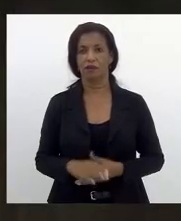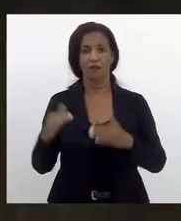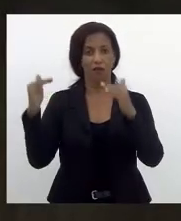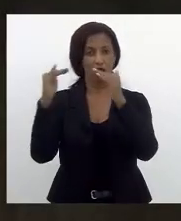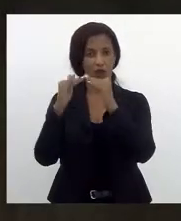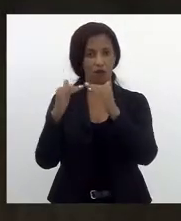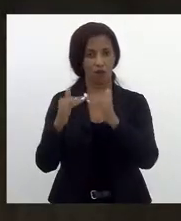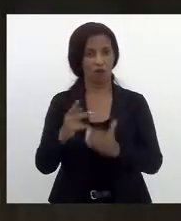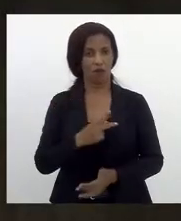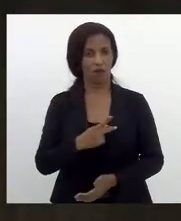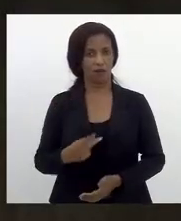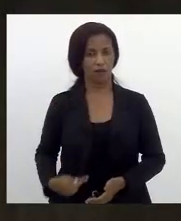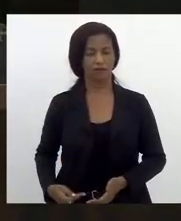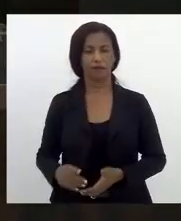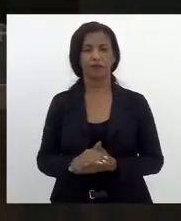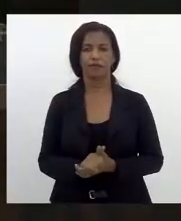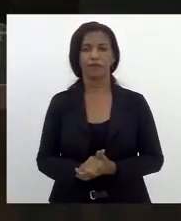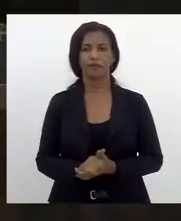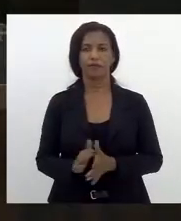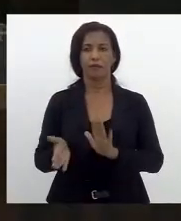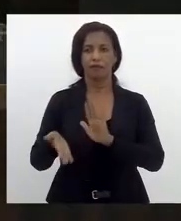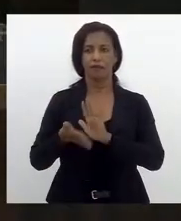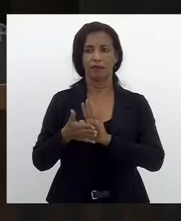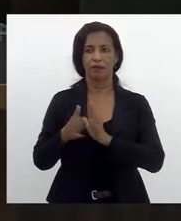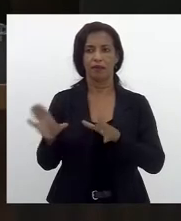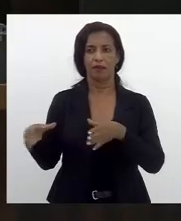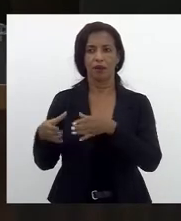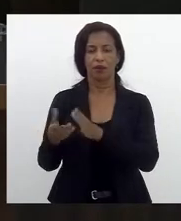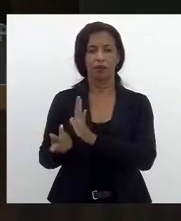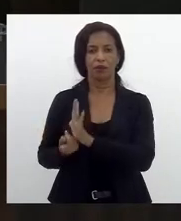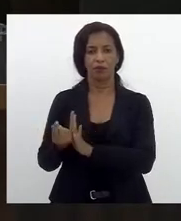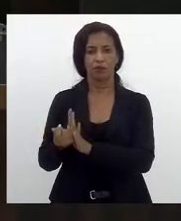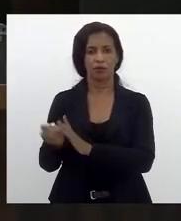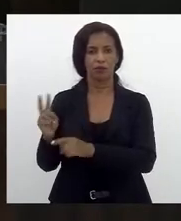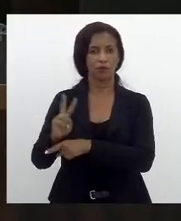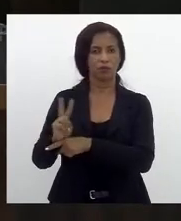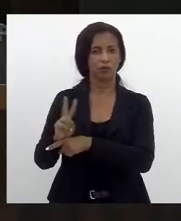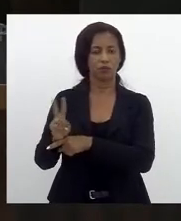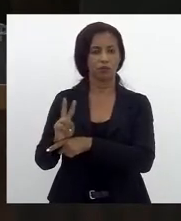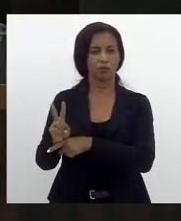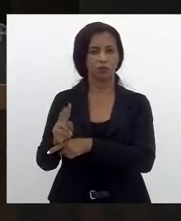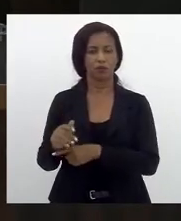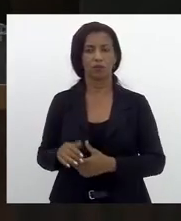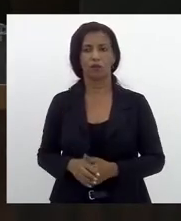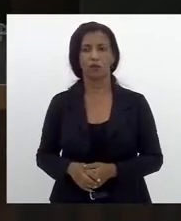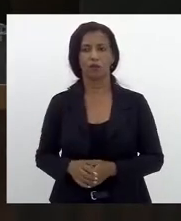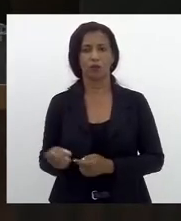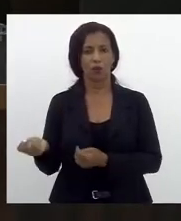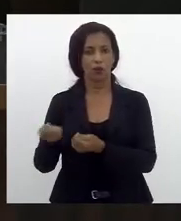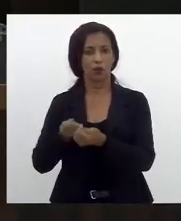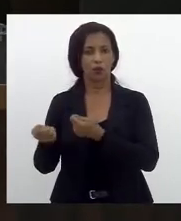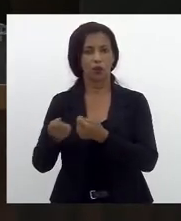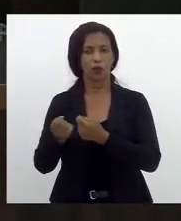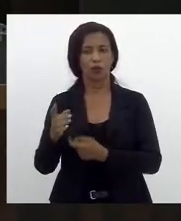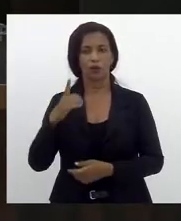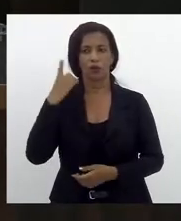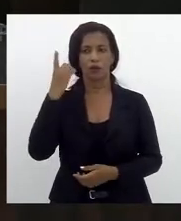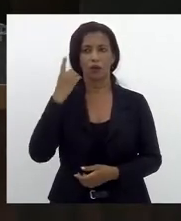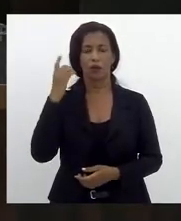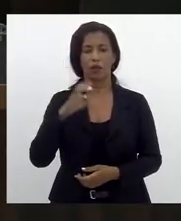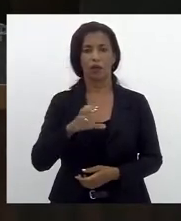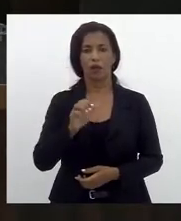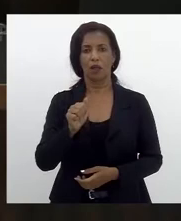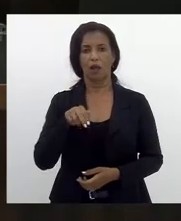Favorável, senhora presidente. Para emitir parecer pela Comissão de Orçamento, Finanças, Fiscalização Financeira e Controle, deputado